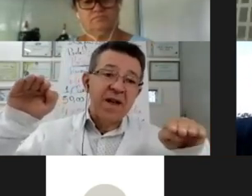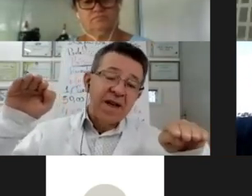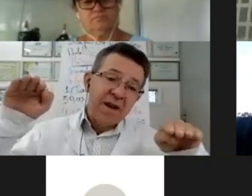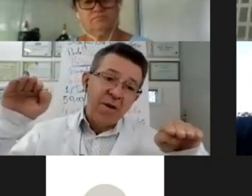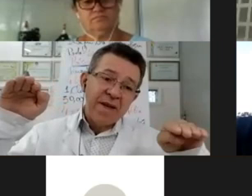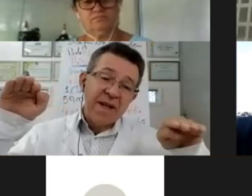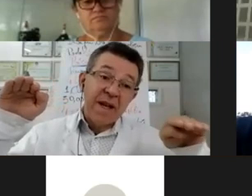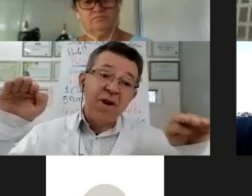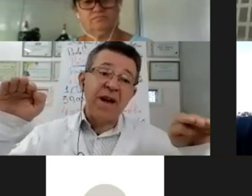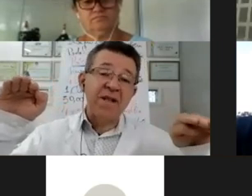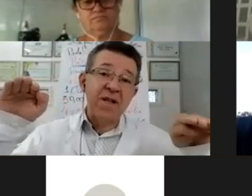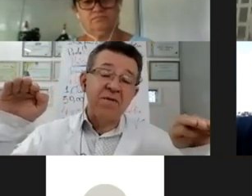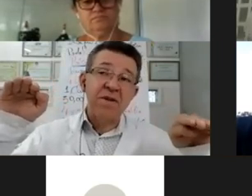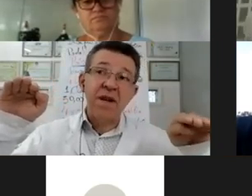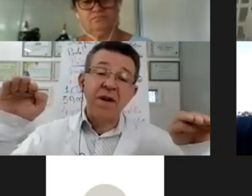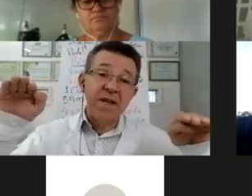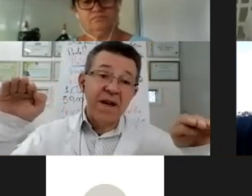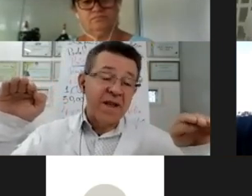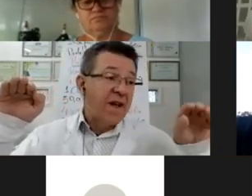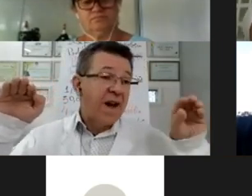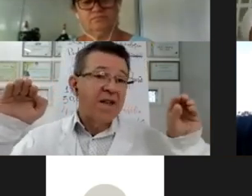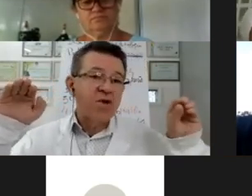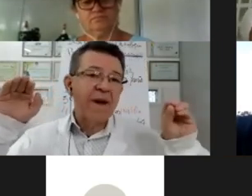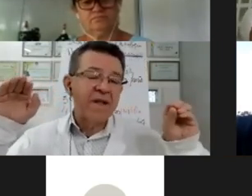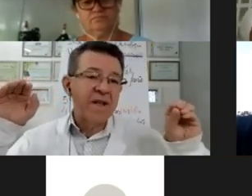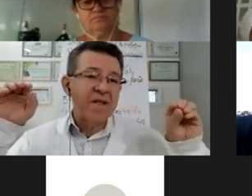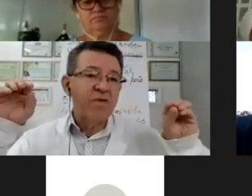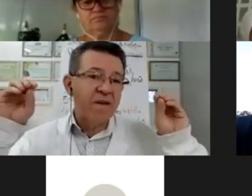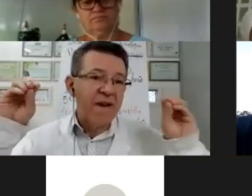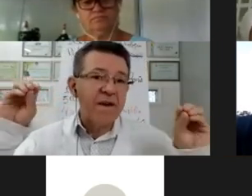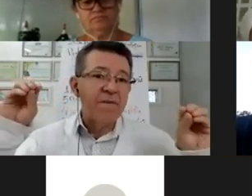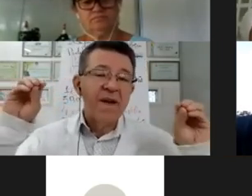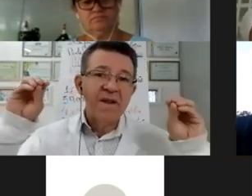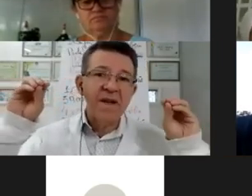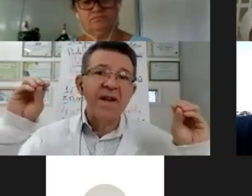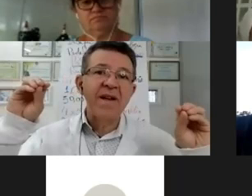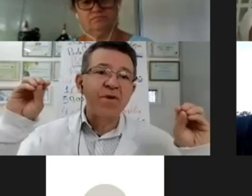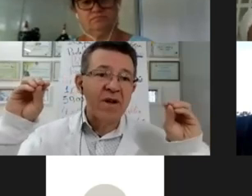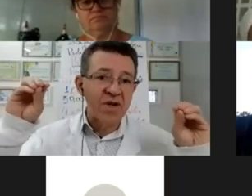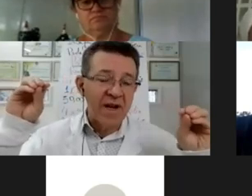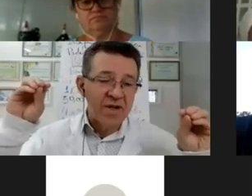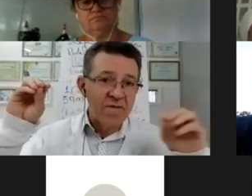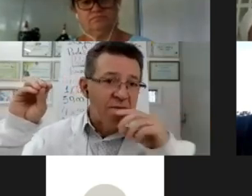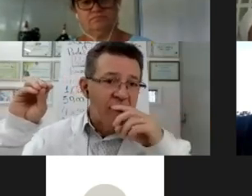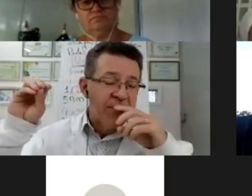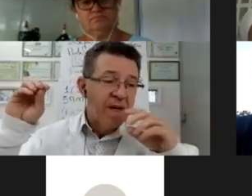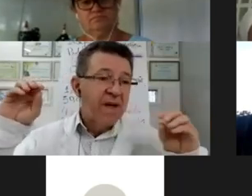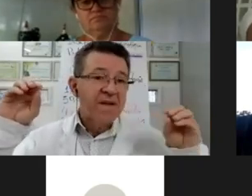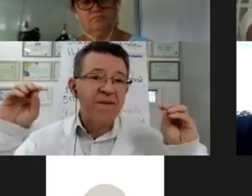adianta. E começa a dar tanto recadinho que não adianta, aí somatiza um severo desequilíbrio